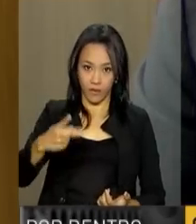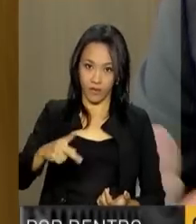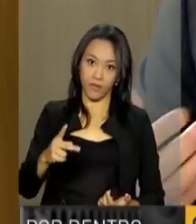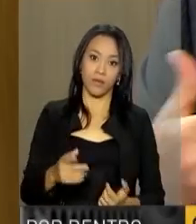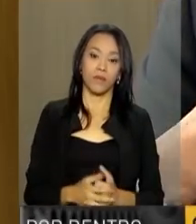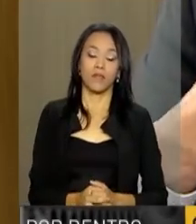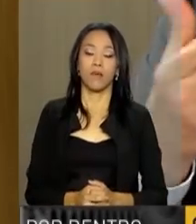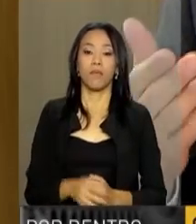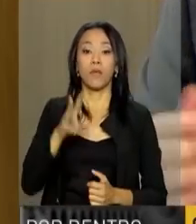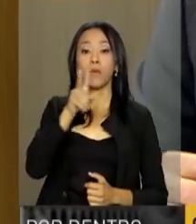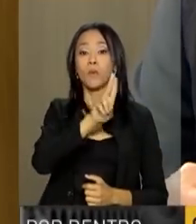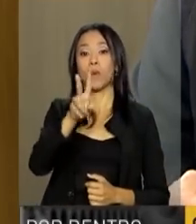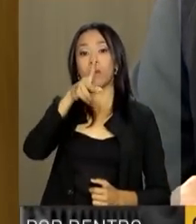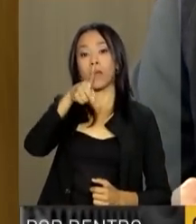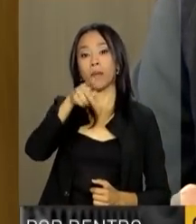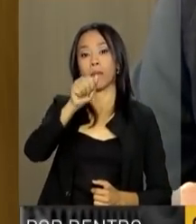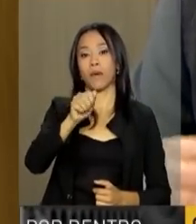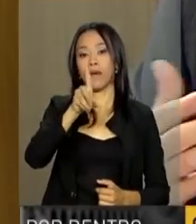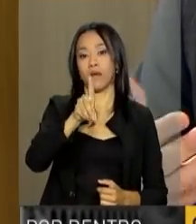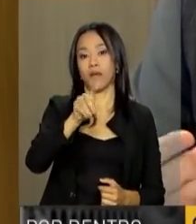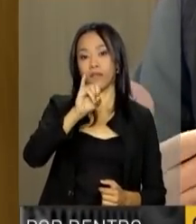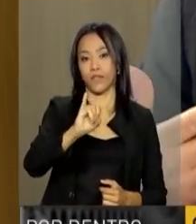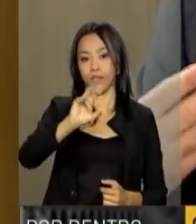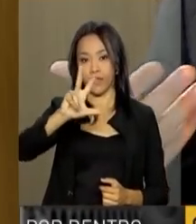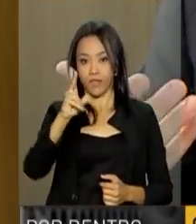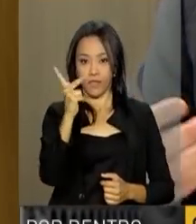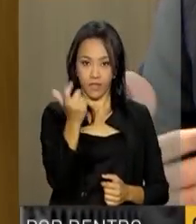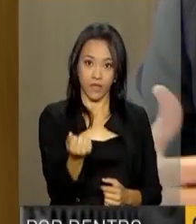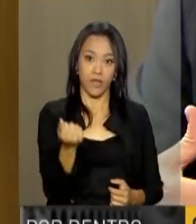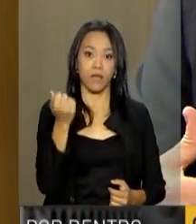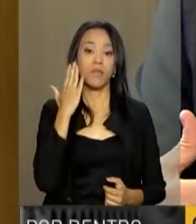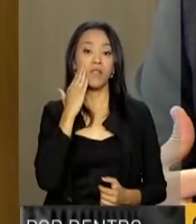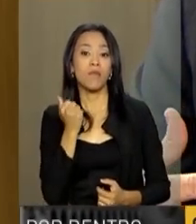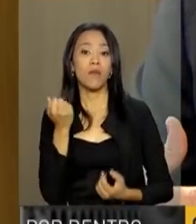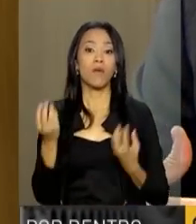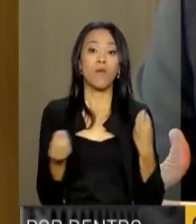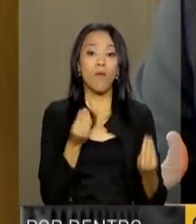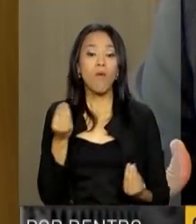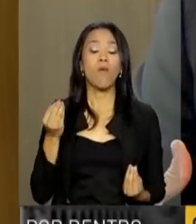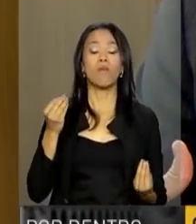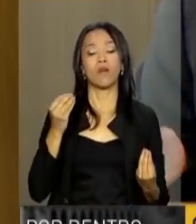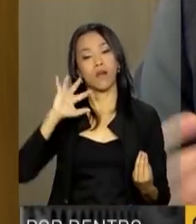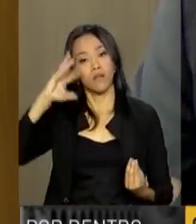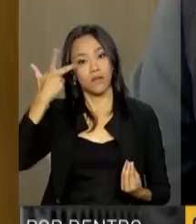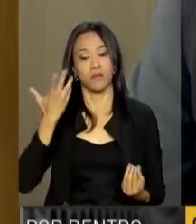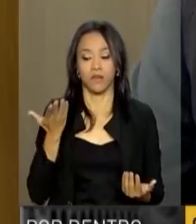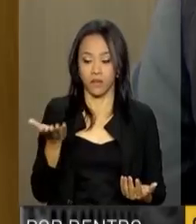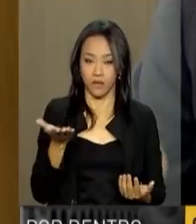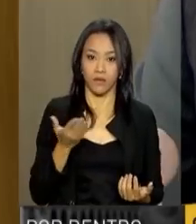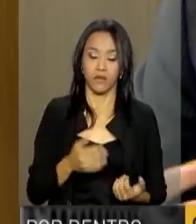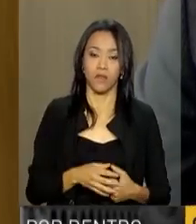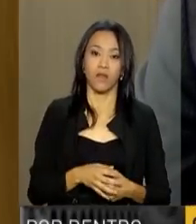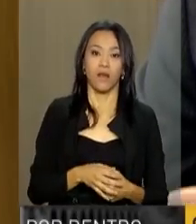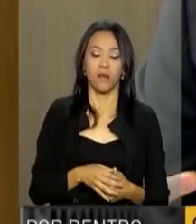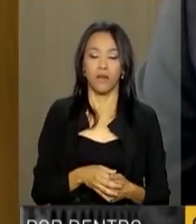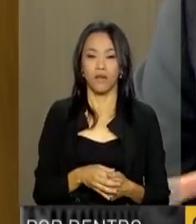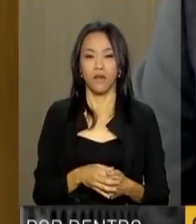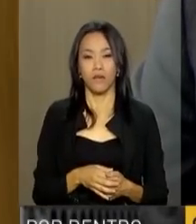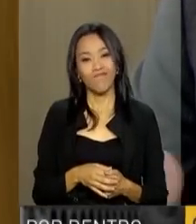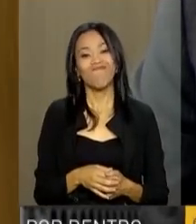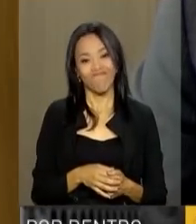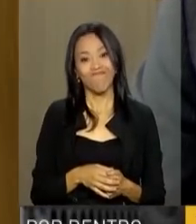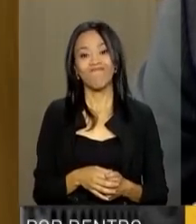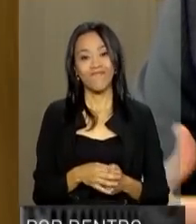na discussão de de alternativas nós estamos vendo que dês subitamente começou a entrar um